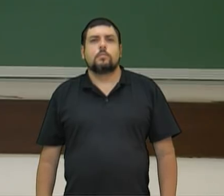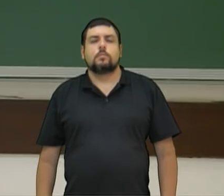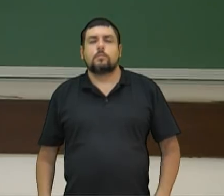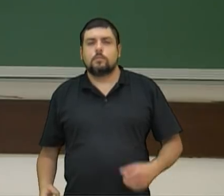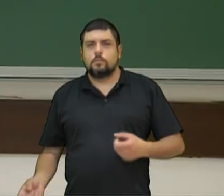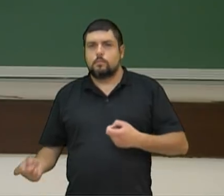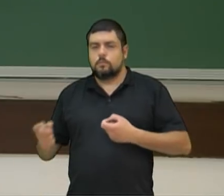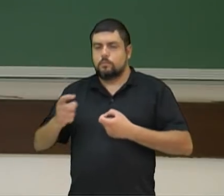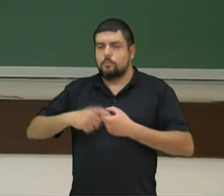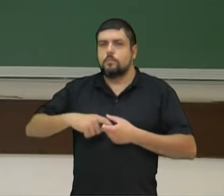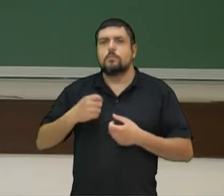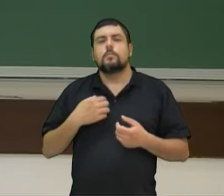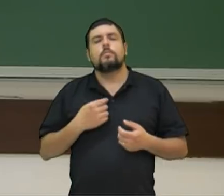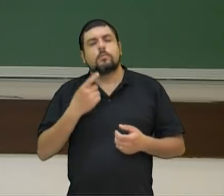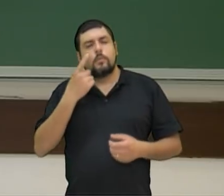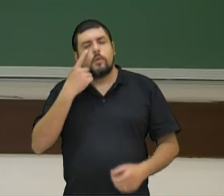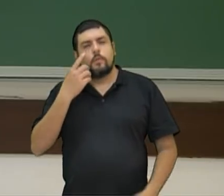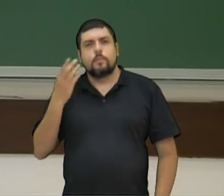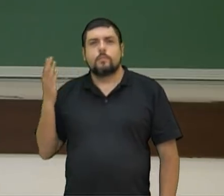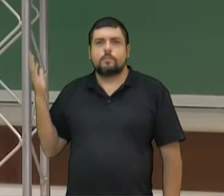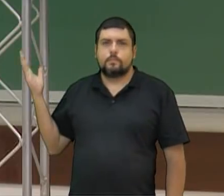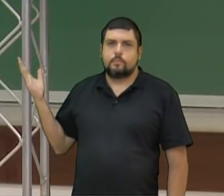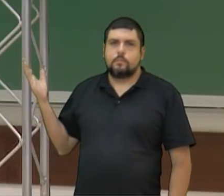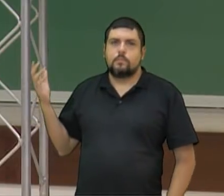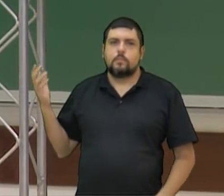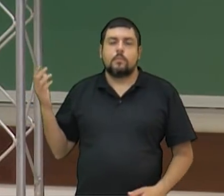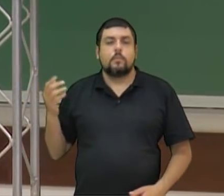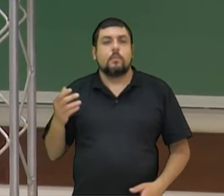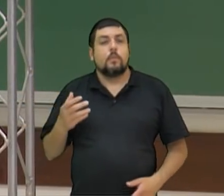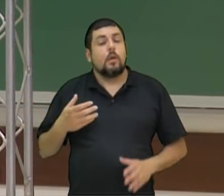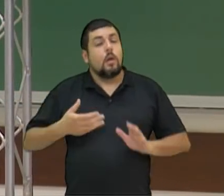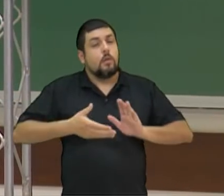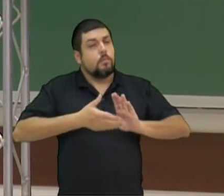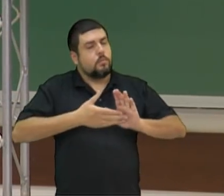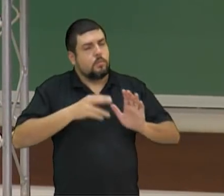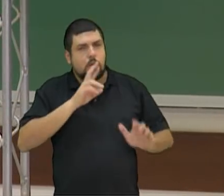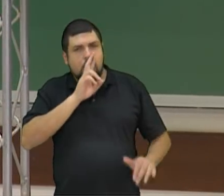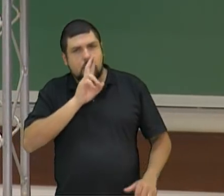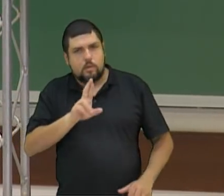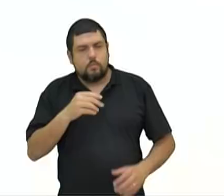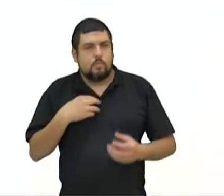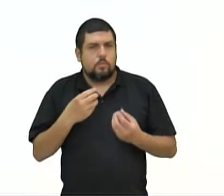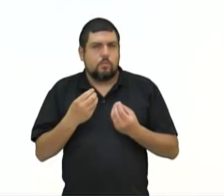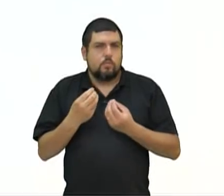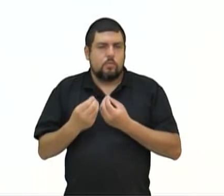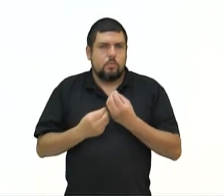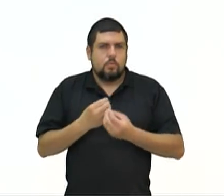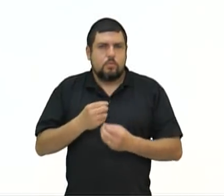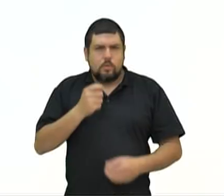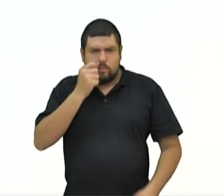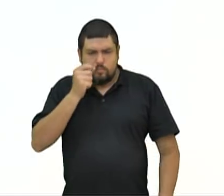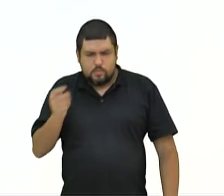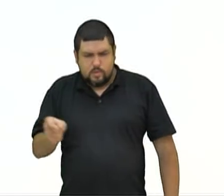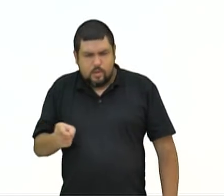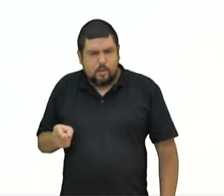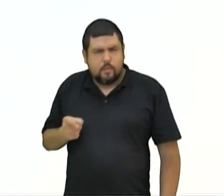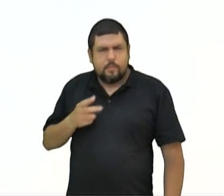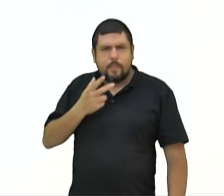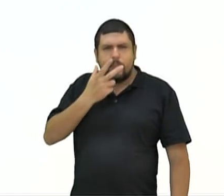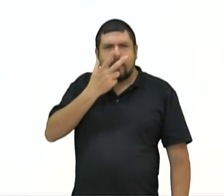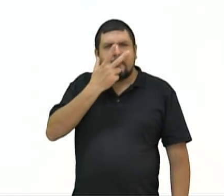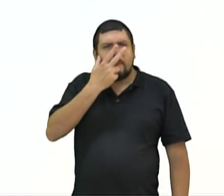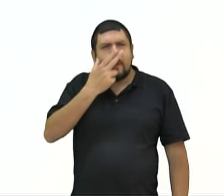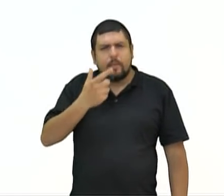Retornando então, pessoal. Então, uma proposta de resposta poderia ser, além da aparência repugnante do rato, os ratos